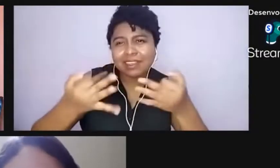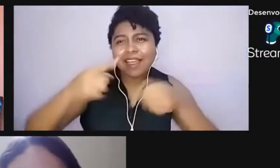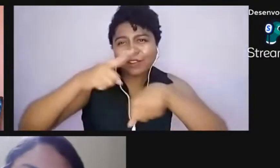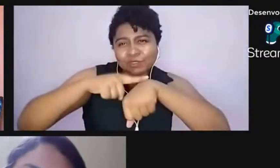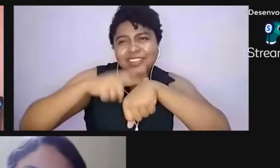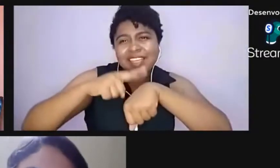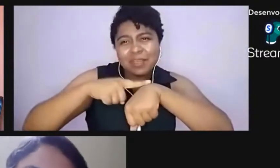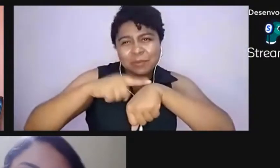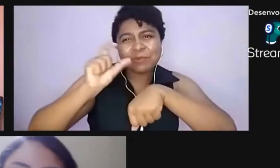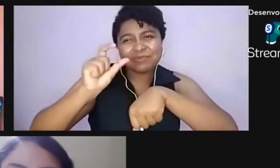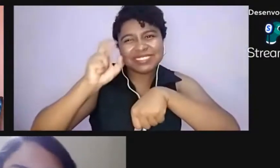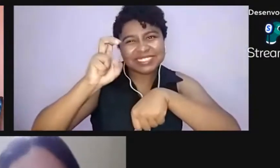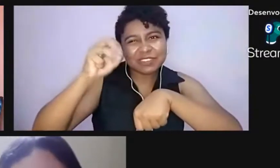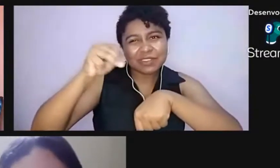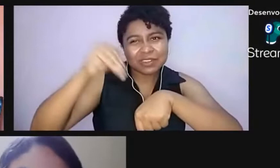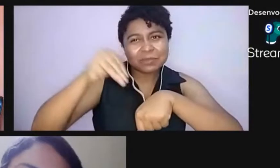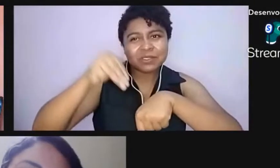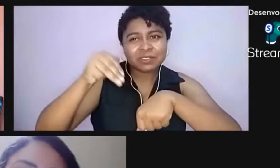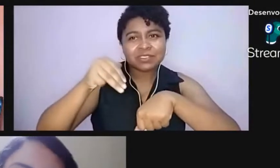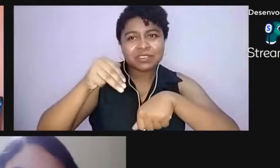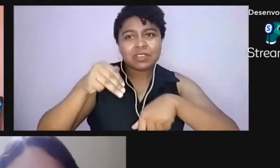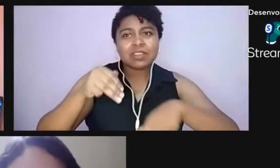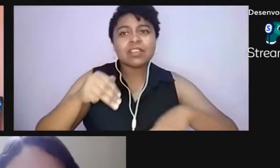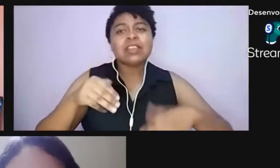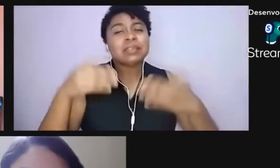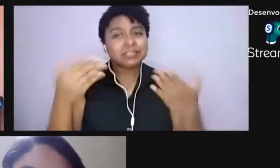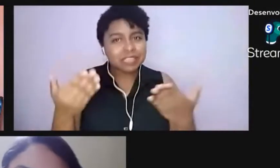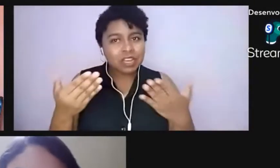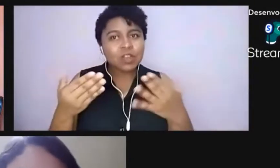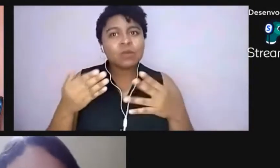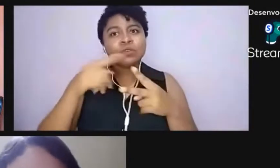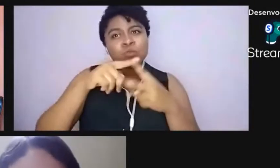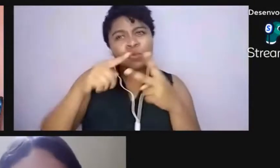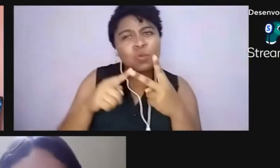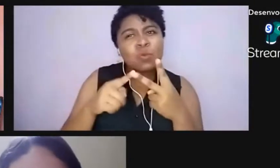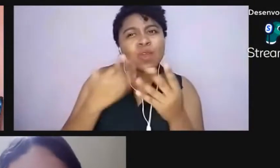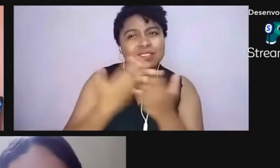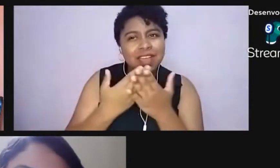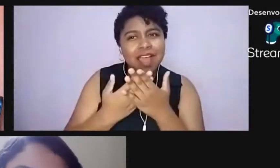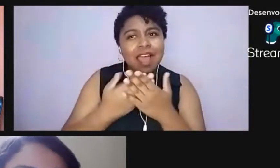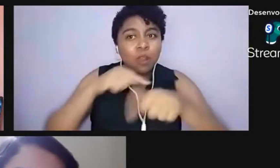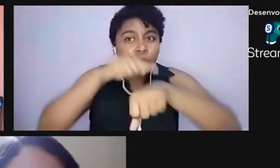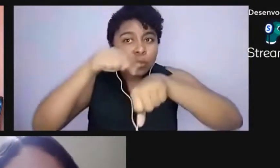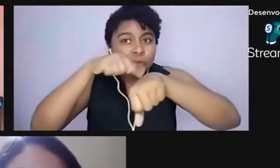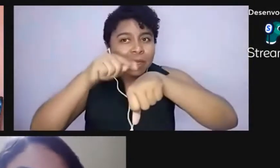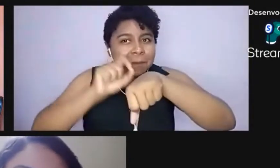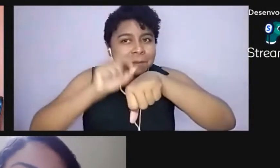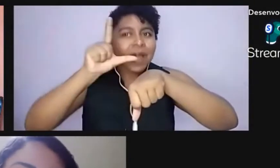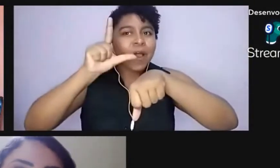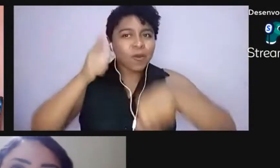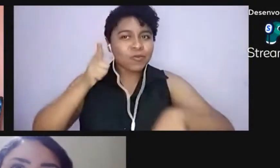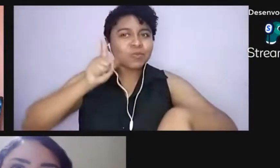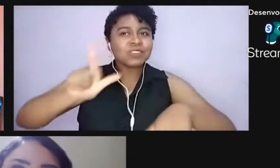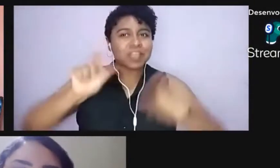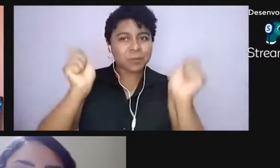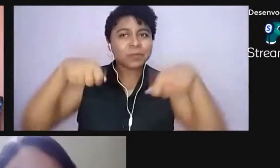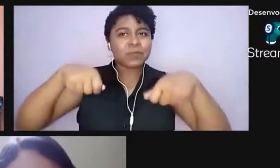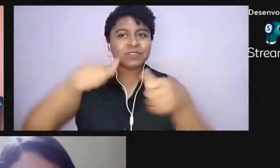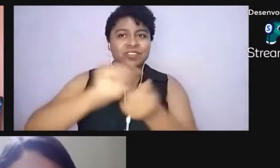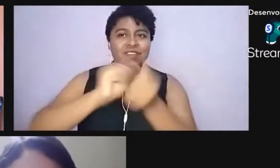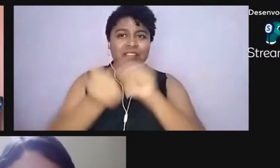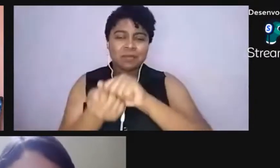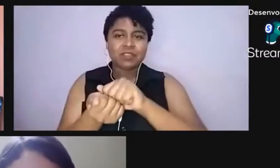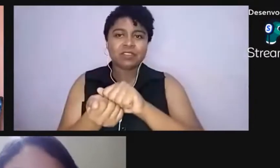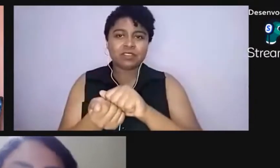incrível que talvez numa aula, igual você explicou, né? Numa aula seguida, alguma coisa assim que dê, até contextualizando com